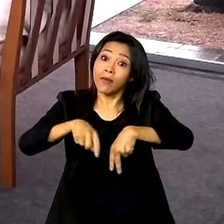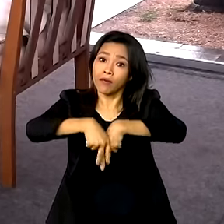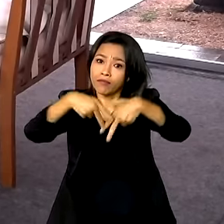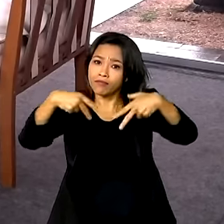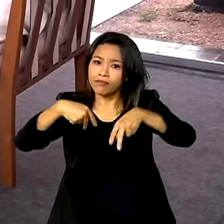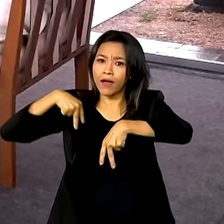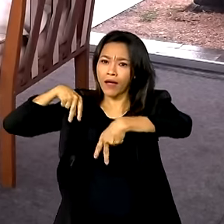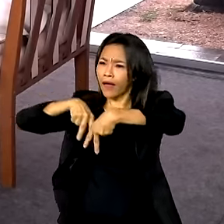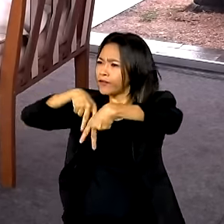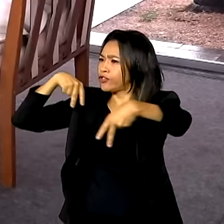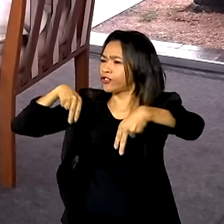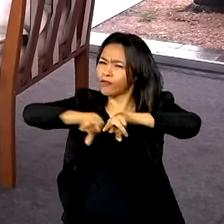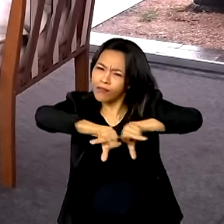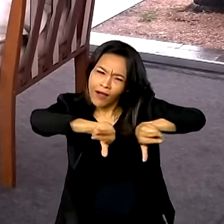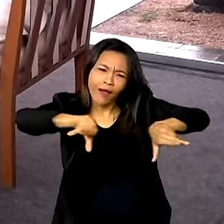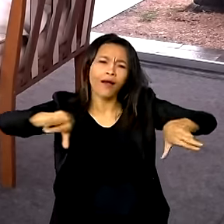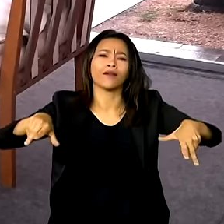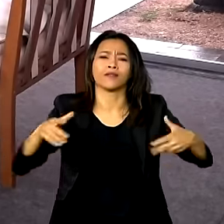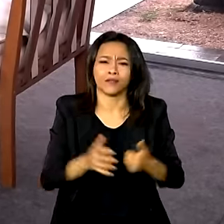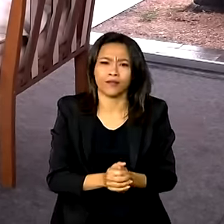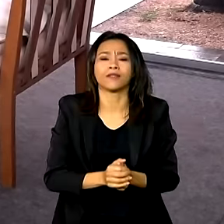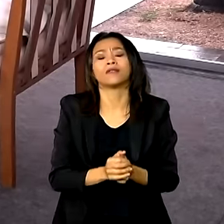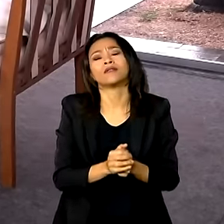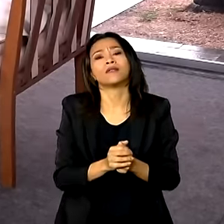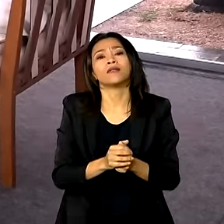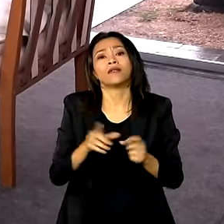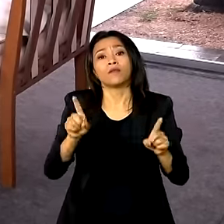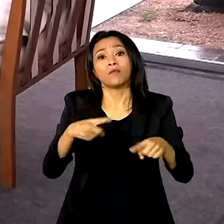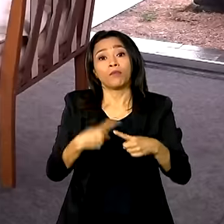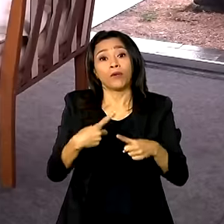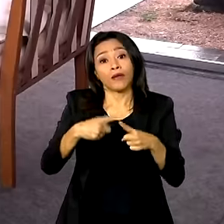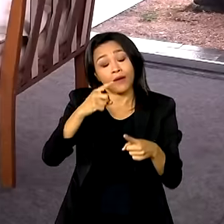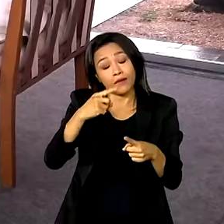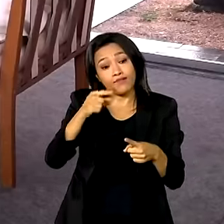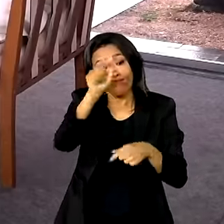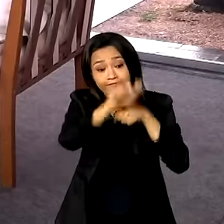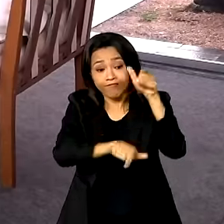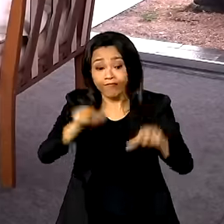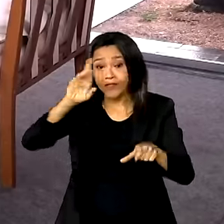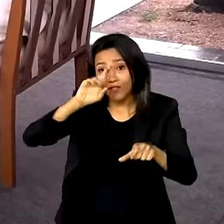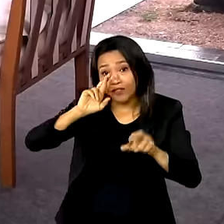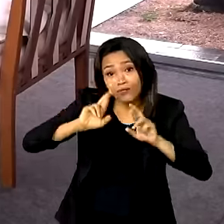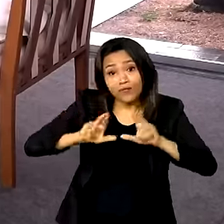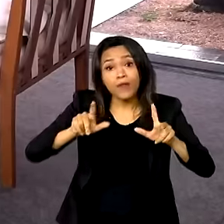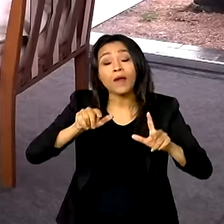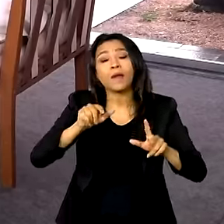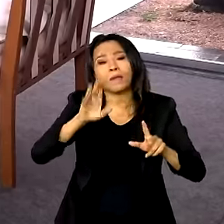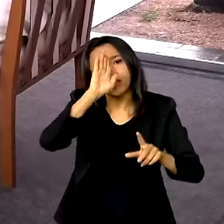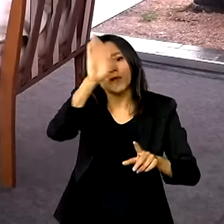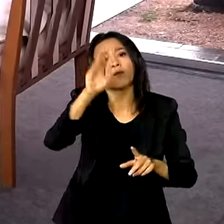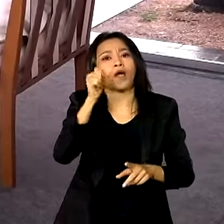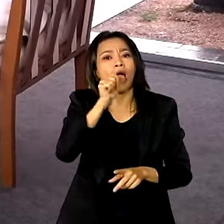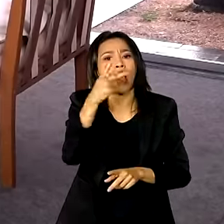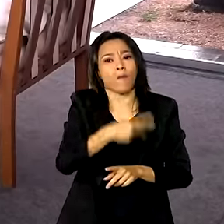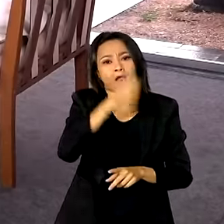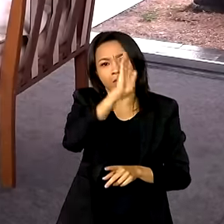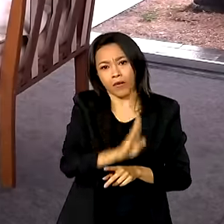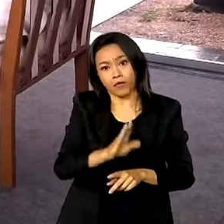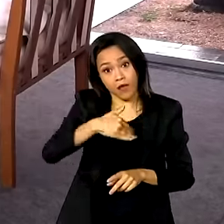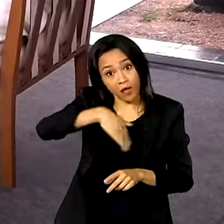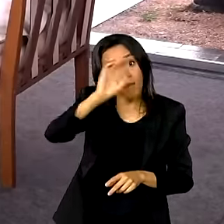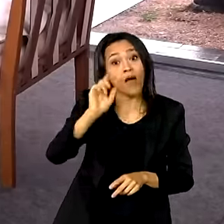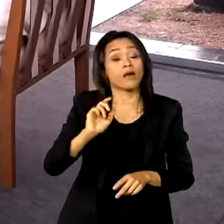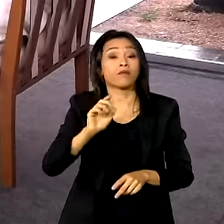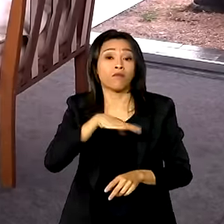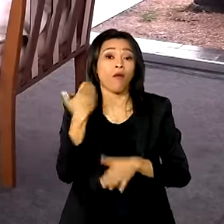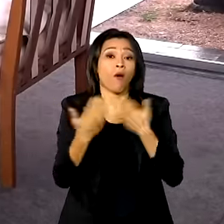nosso contém todos eles, né, a diferença principalmente, porque são as mulheres no Brasil, as negras as que mais